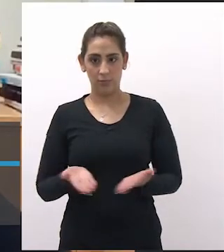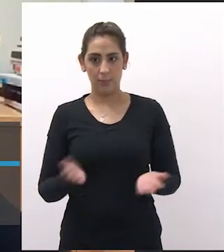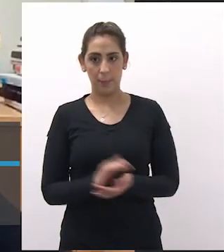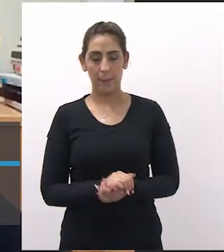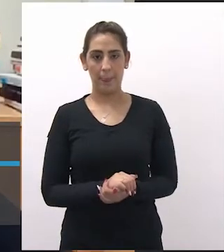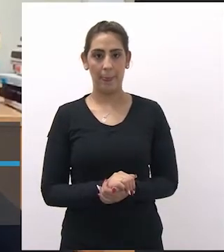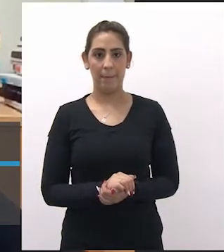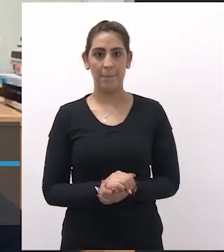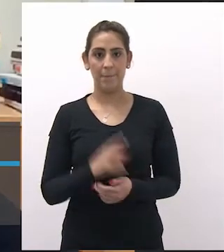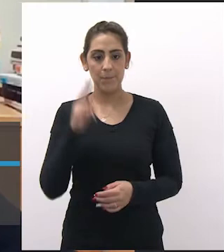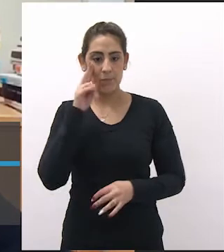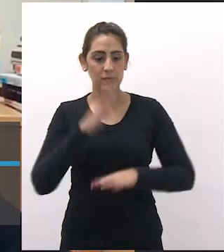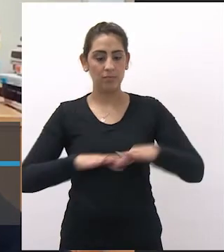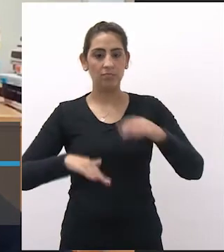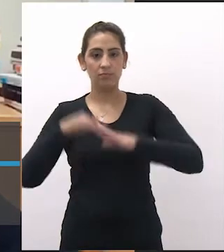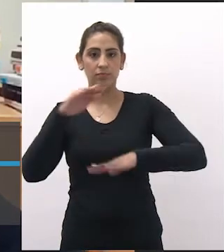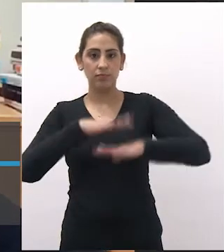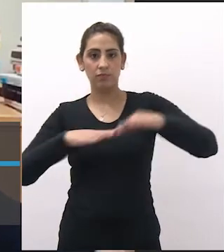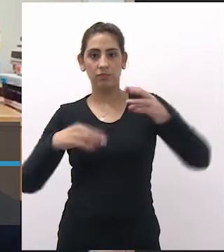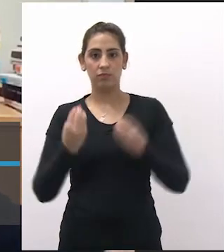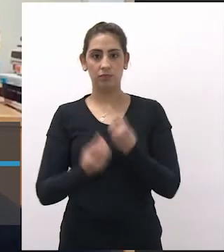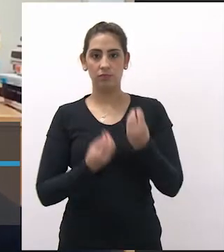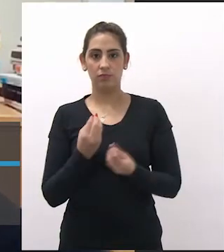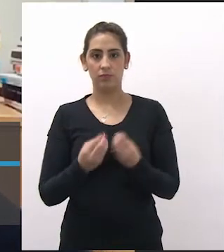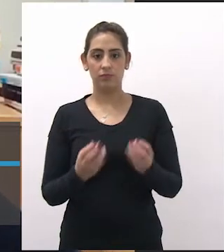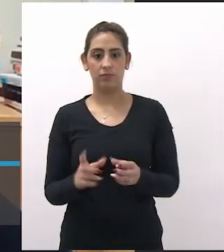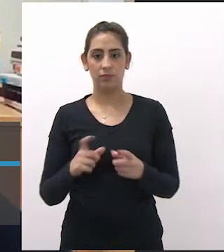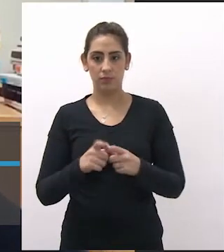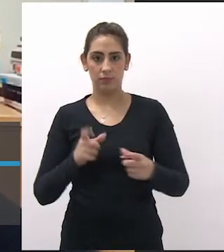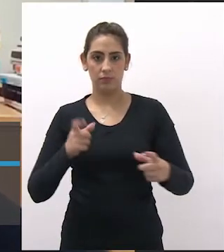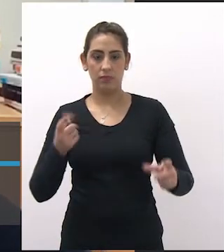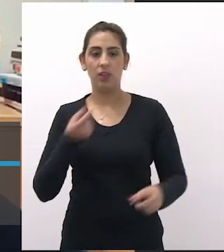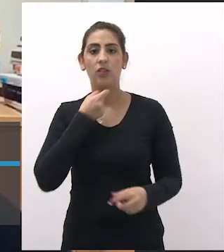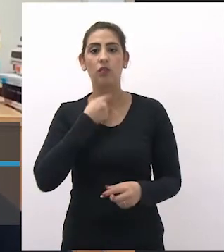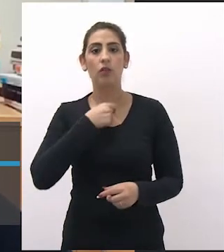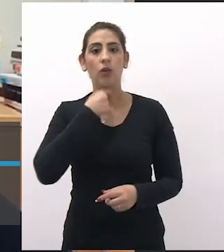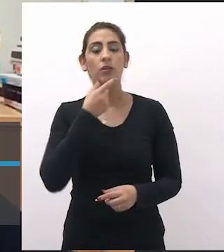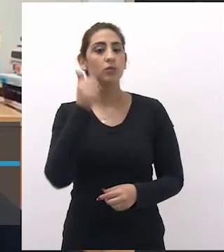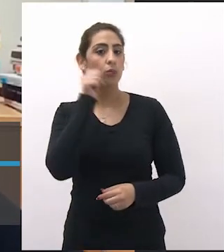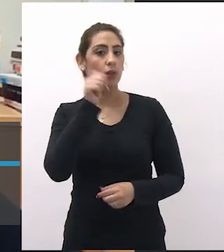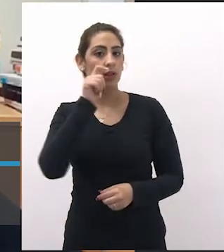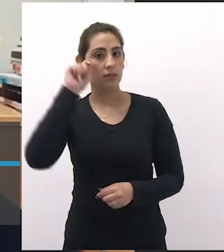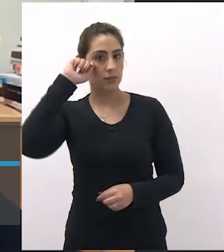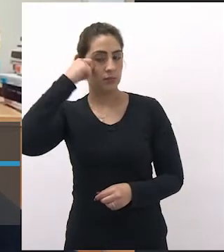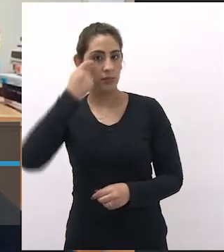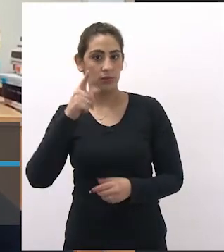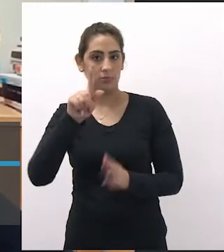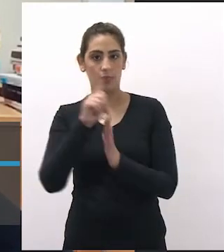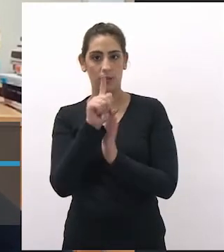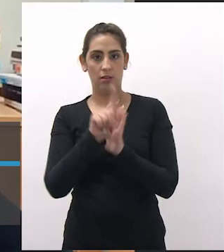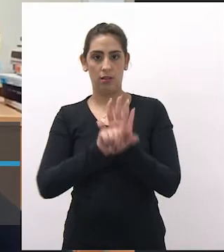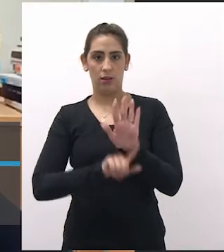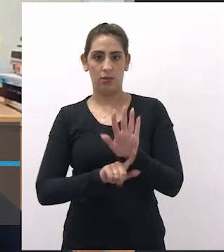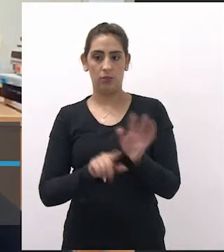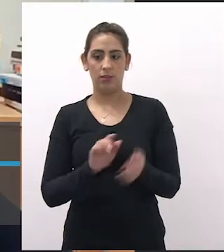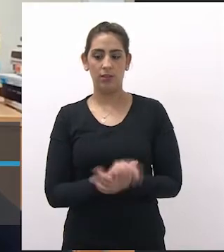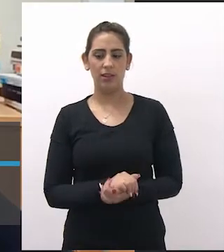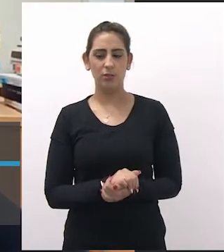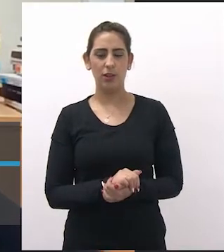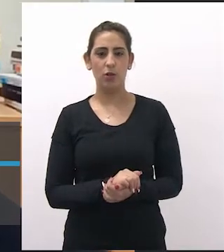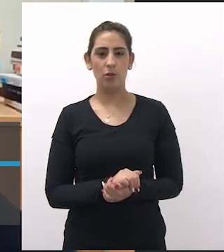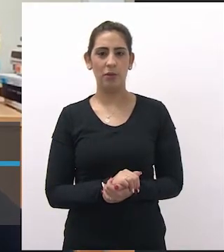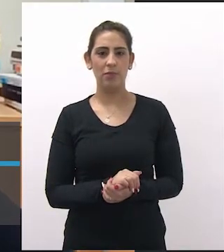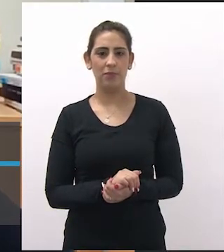aí a desconstrução e a amplificação das vozes de mulheres pretas aí na literatura. Então,